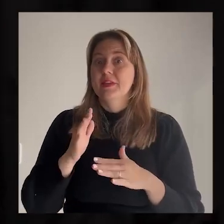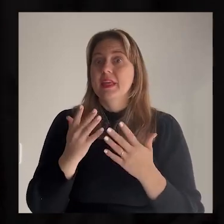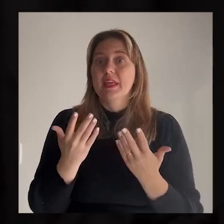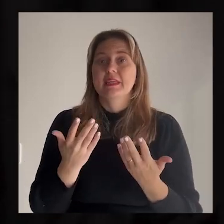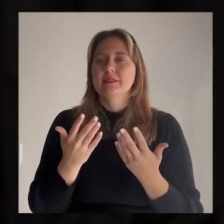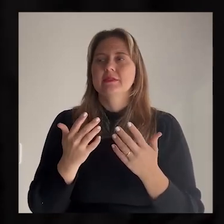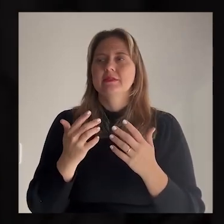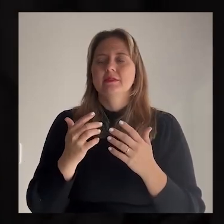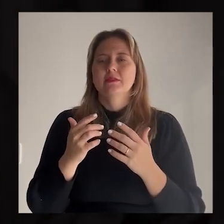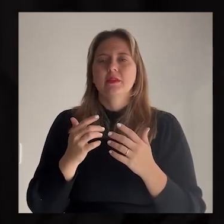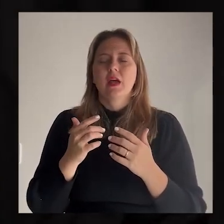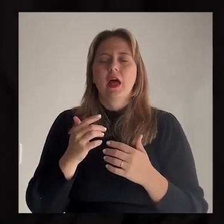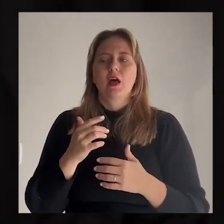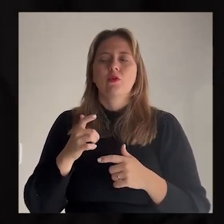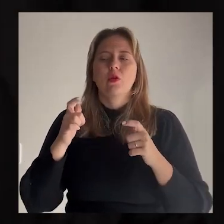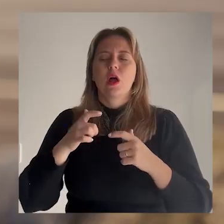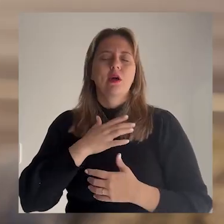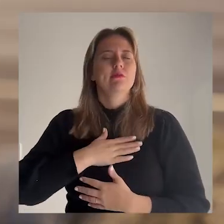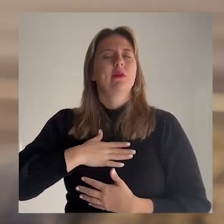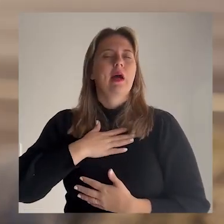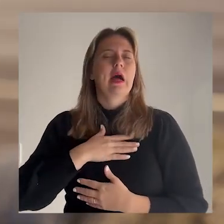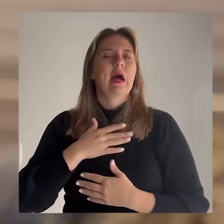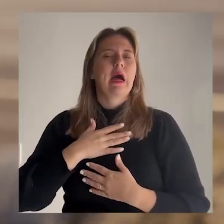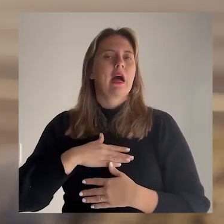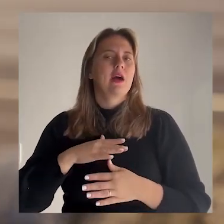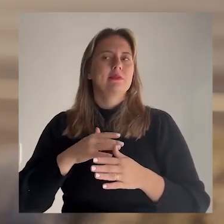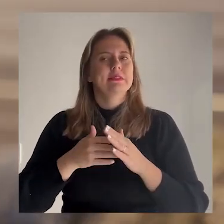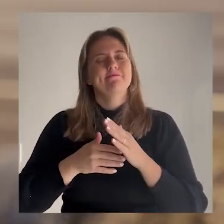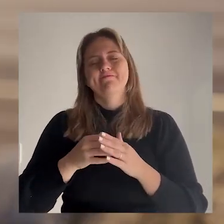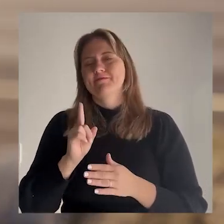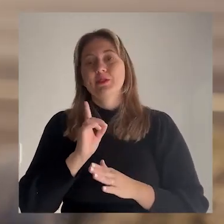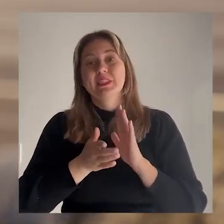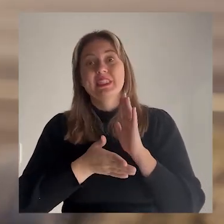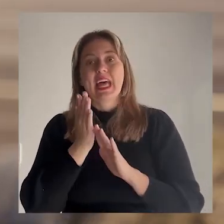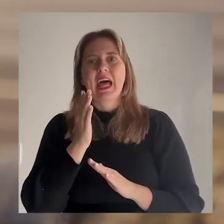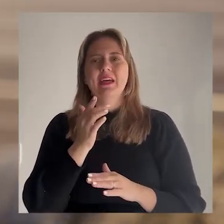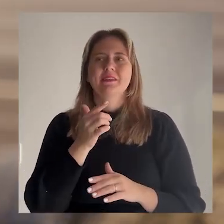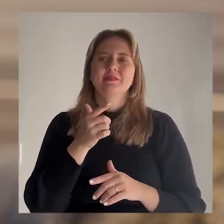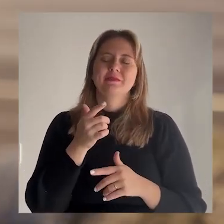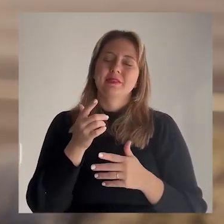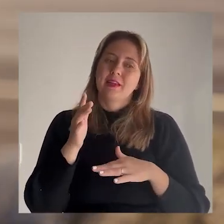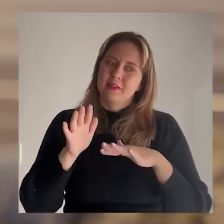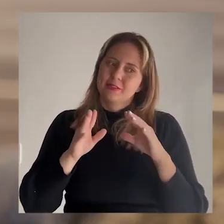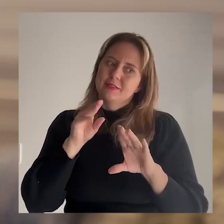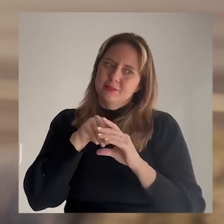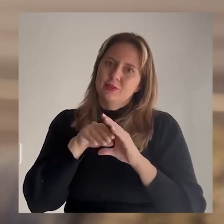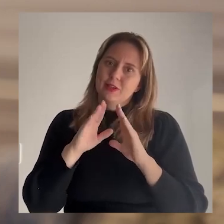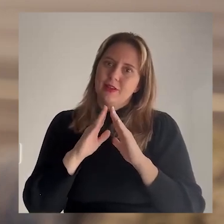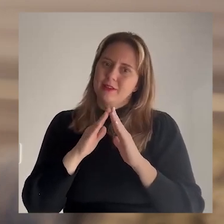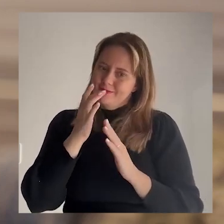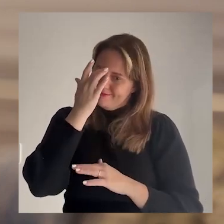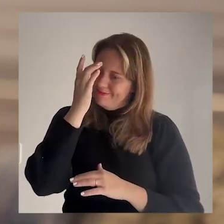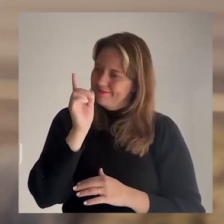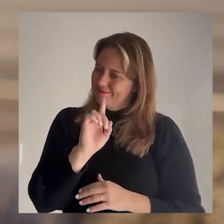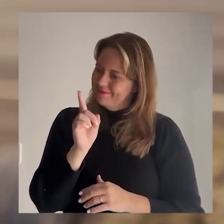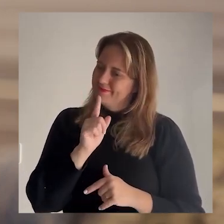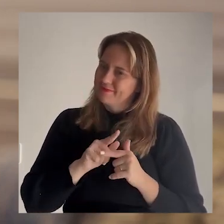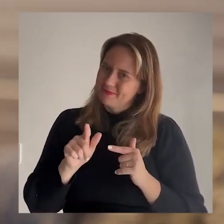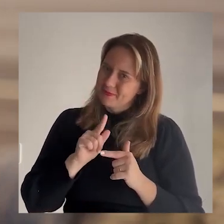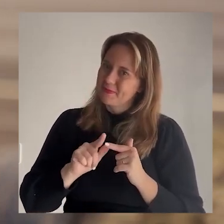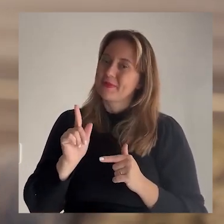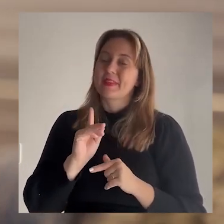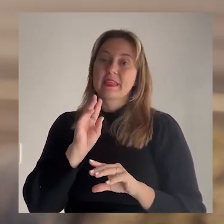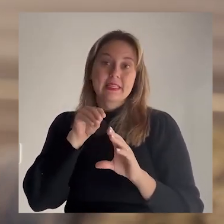abdica do lazer da casa e acaba saindo muito. E quem é músico sabe que às vezes dá um conflito, né? Então foi dentro dessa